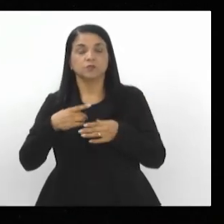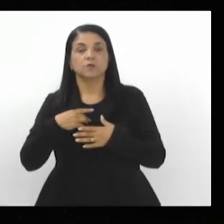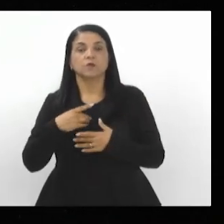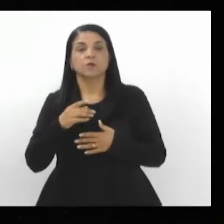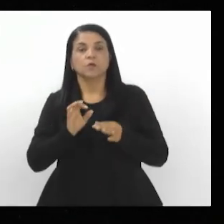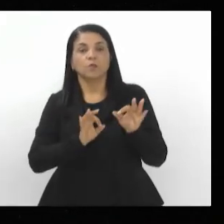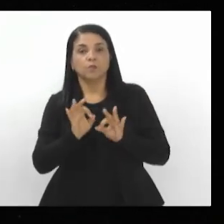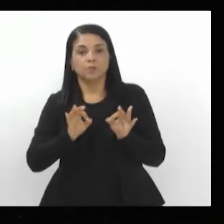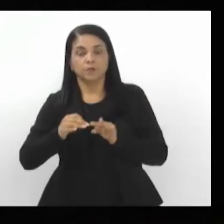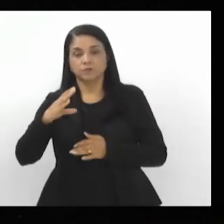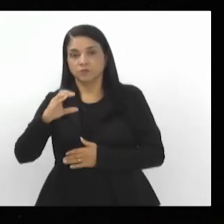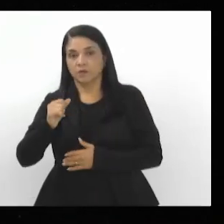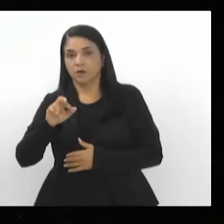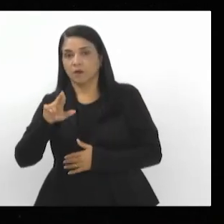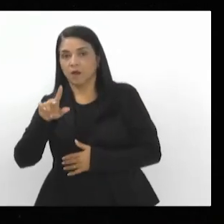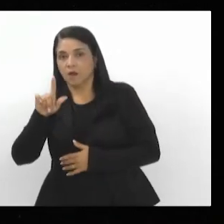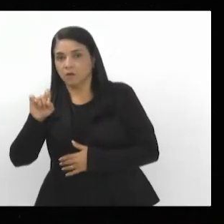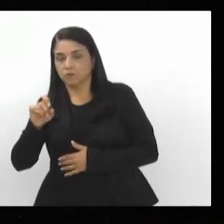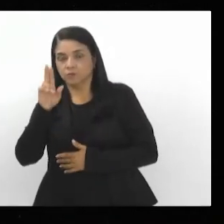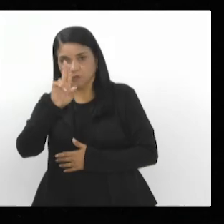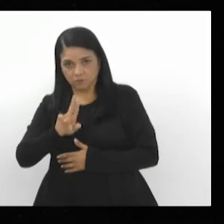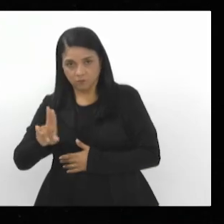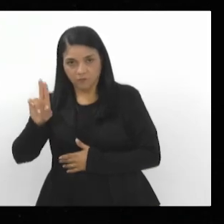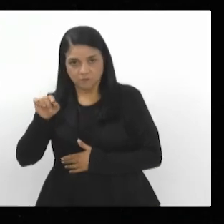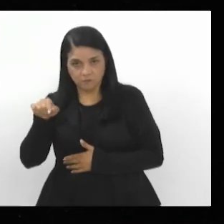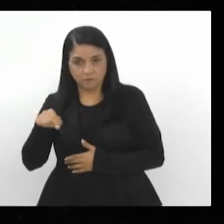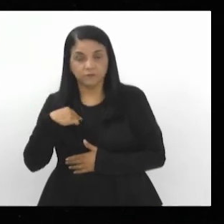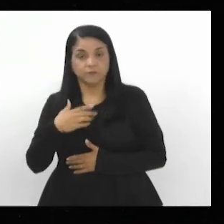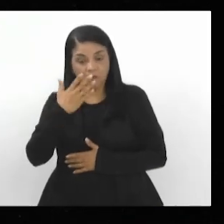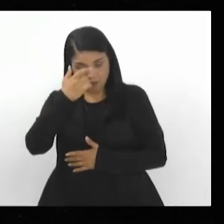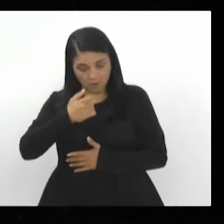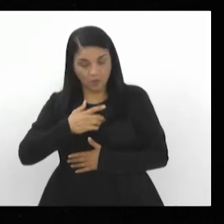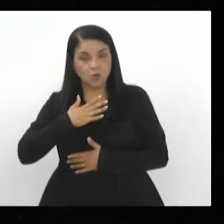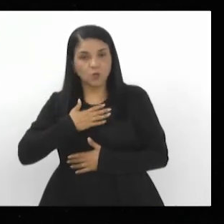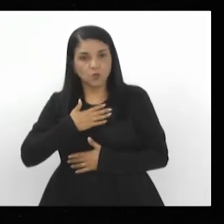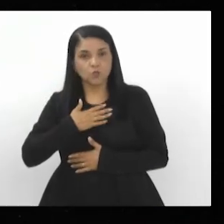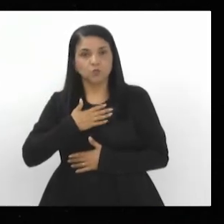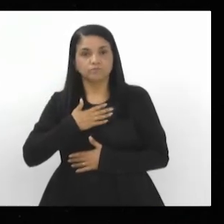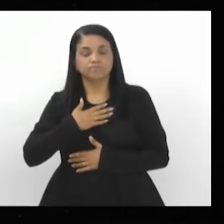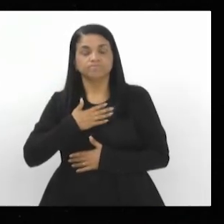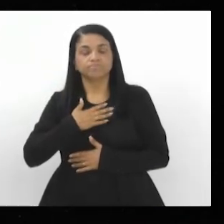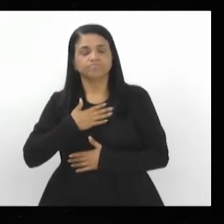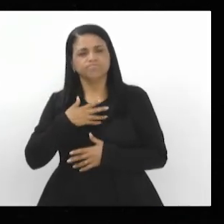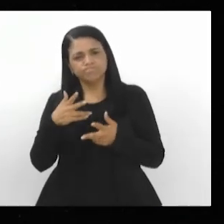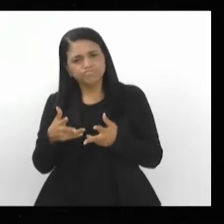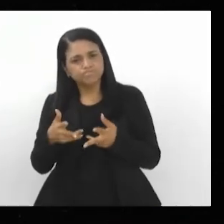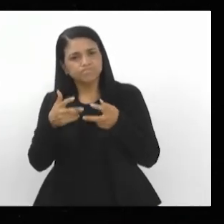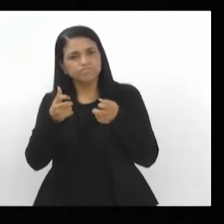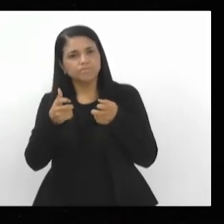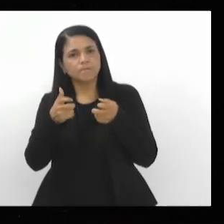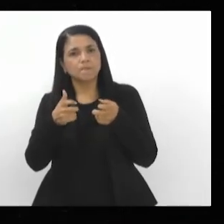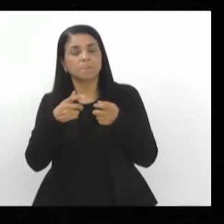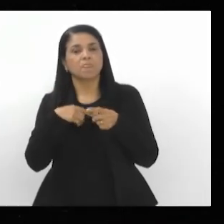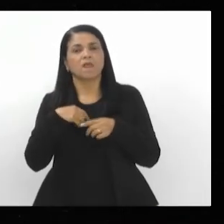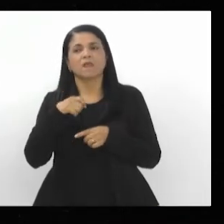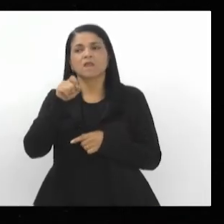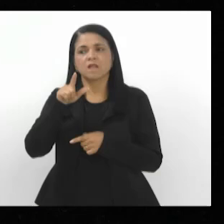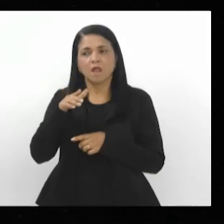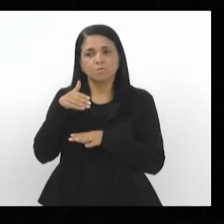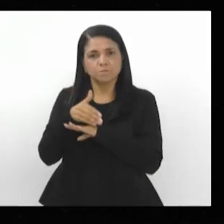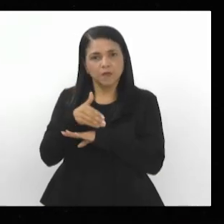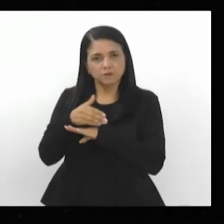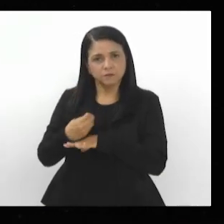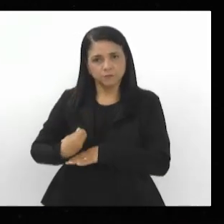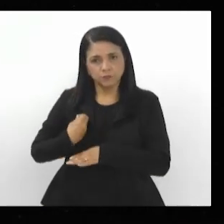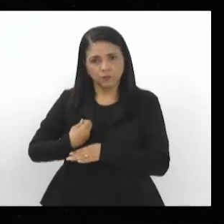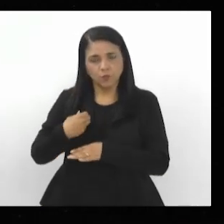dos servidores dessa universidade. Ficou para mim, na ocasião, muito evidente, e para quem participou e assistiu